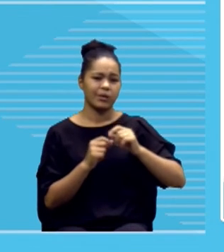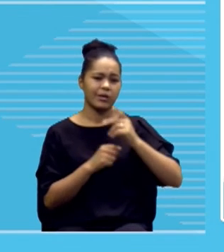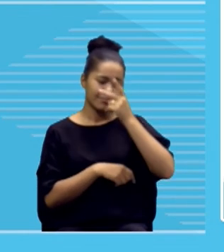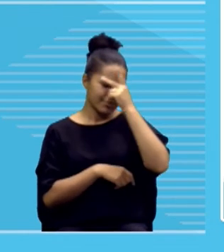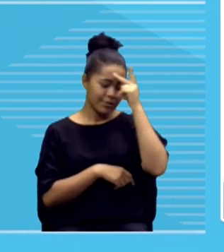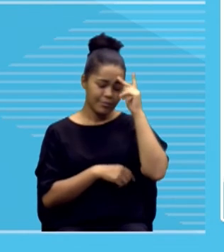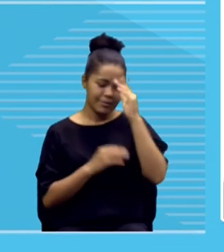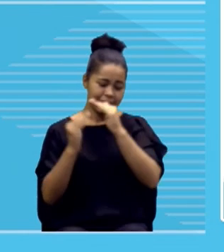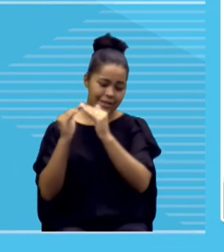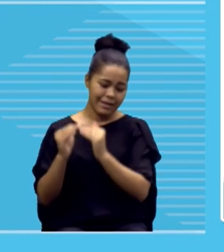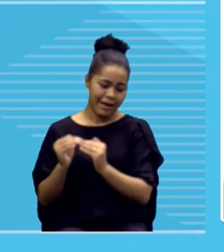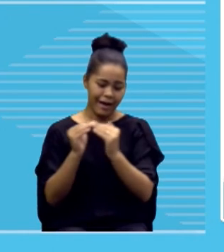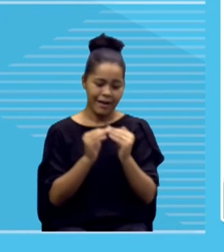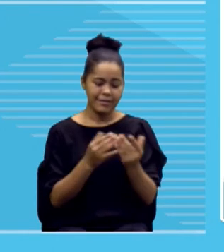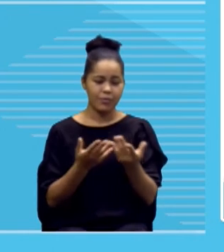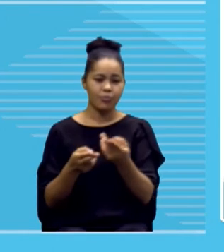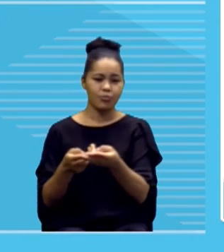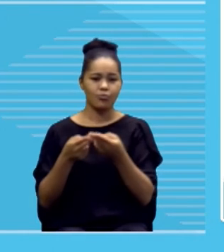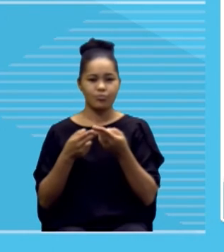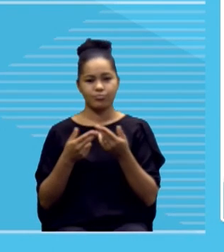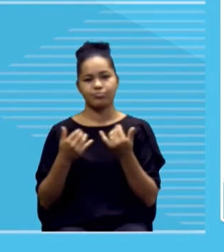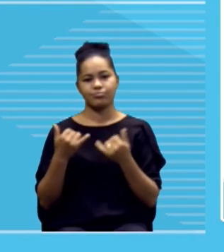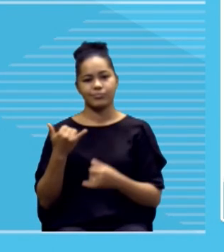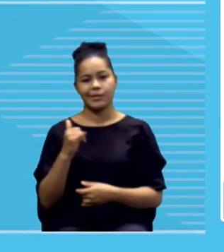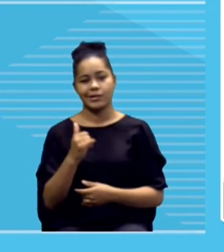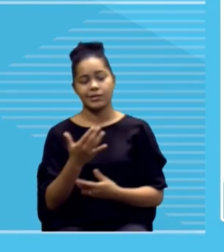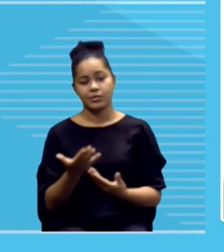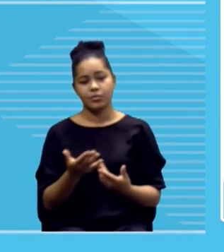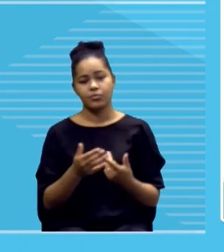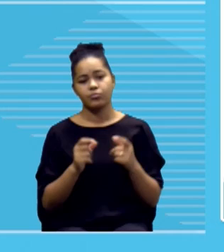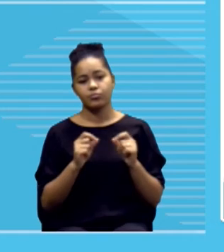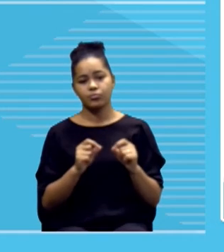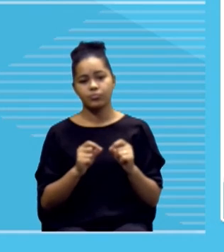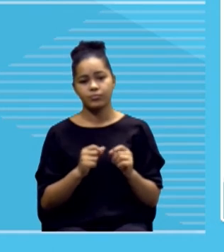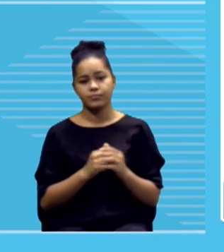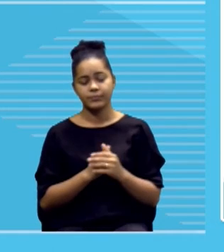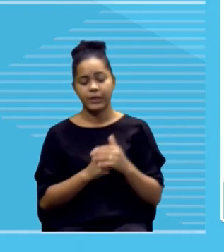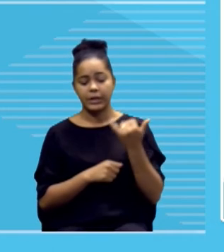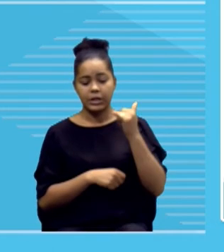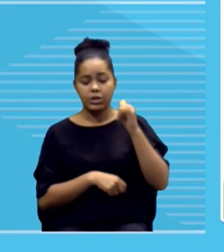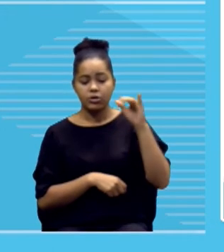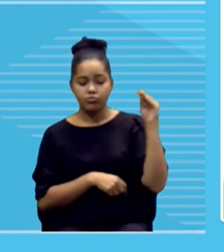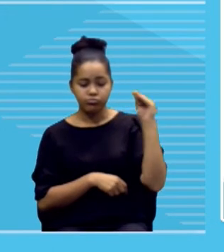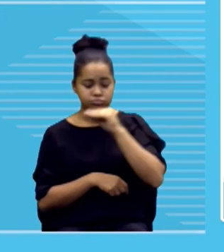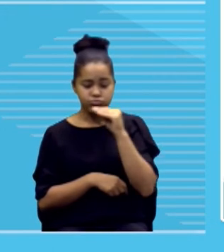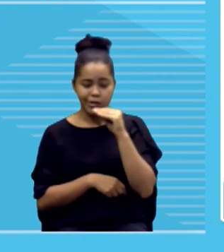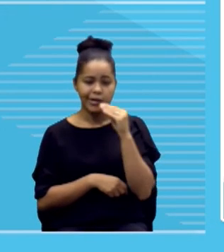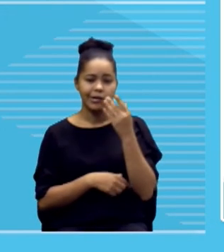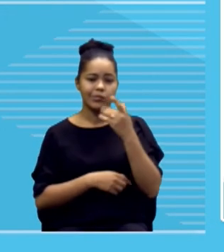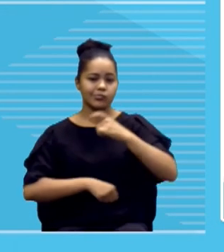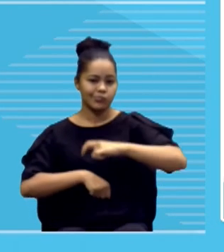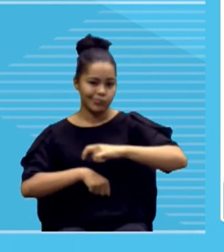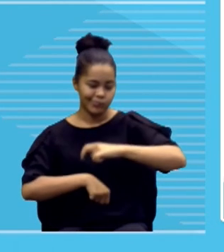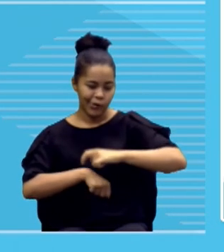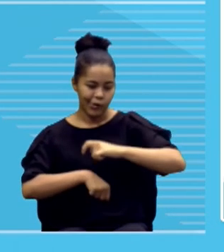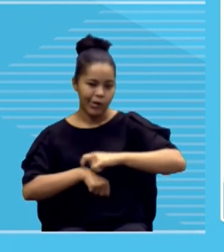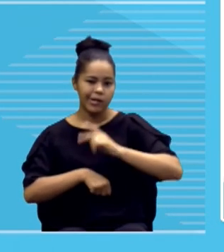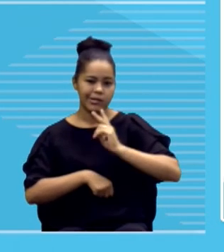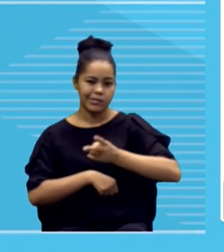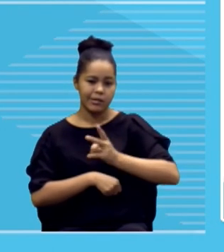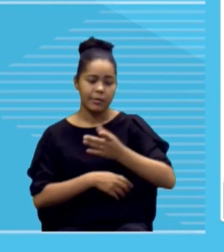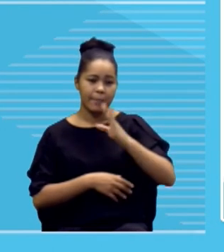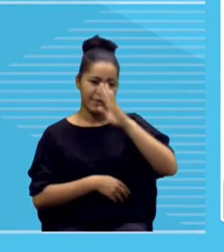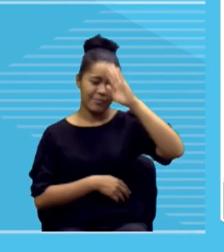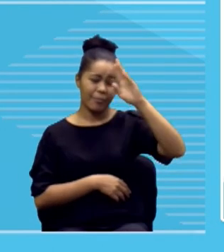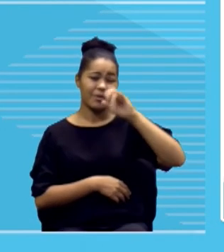tendo um consumo de energia elétrica. Se você vê, as quedas de energia elétricas comuns, elas acontecem nesse horário. Principalmente se chover